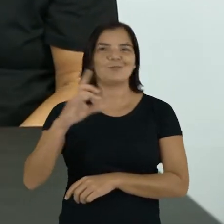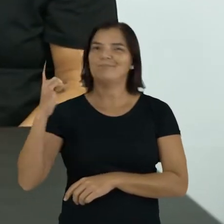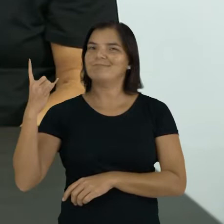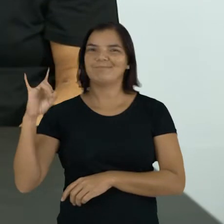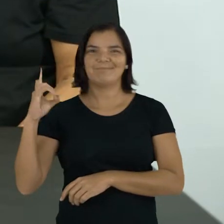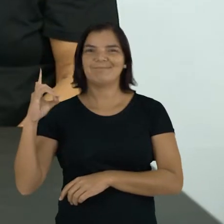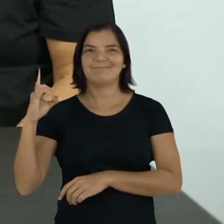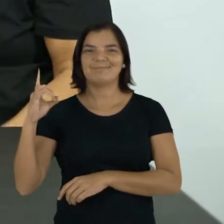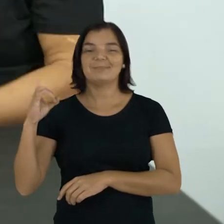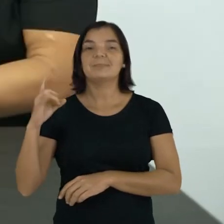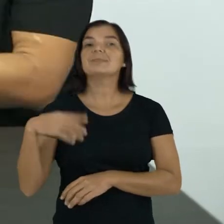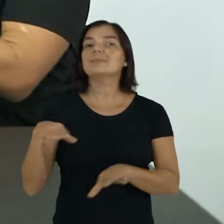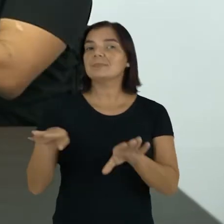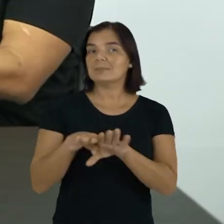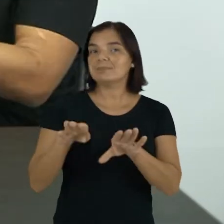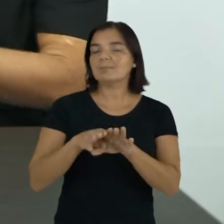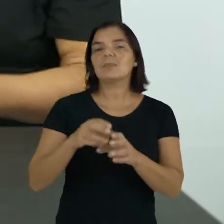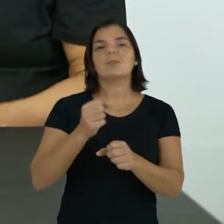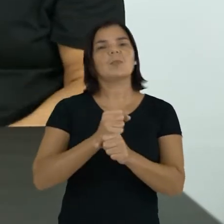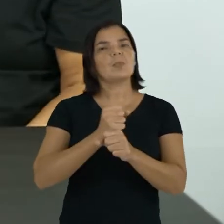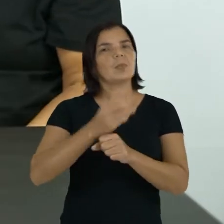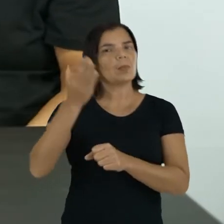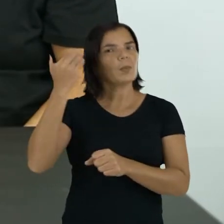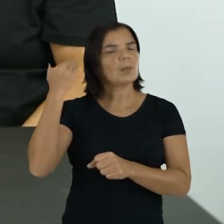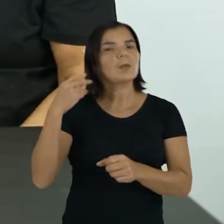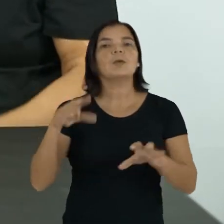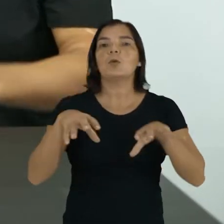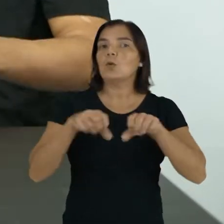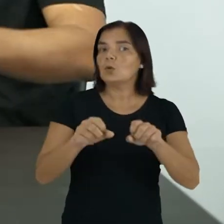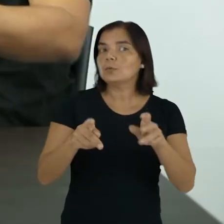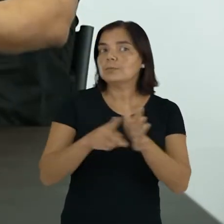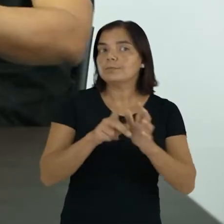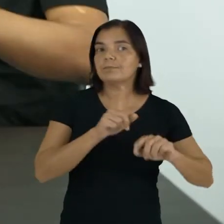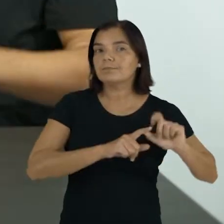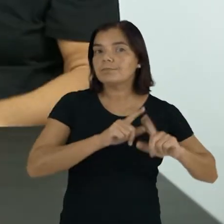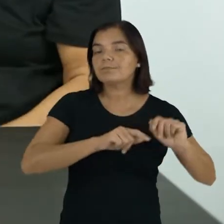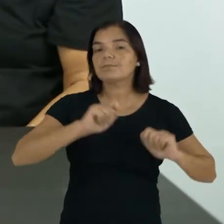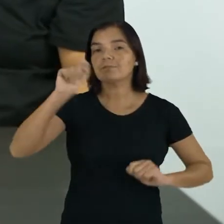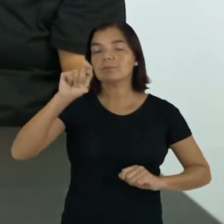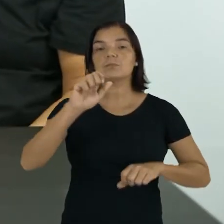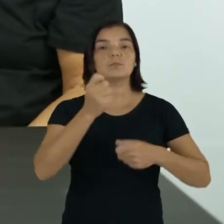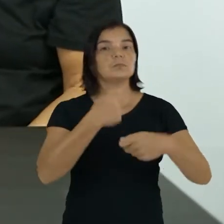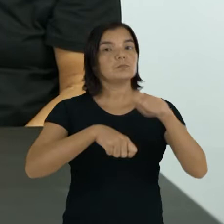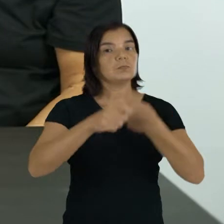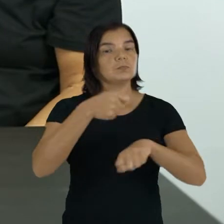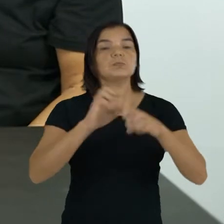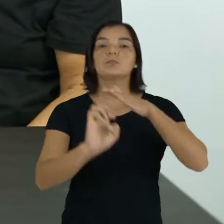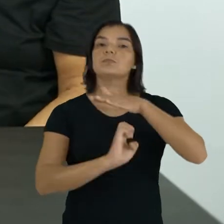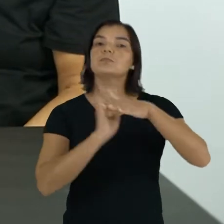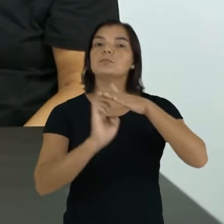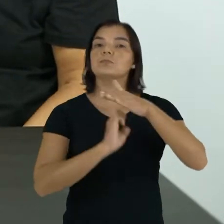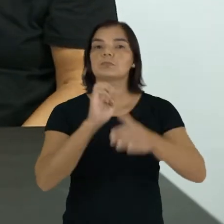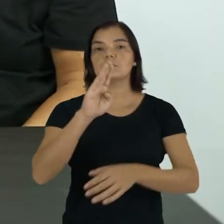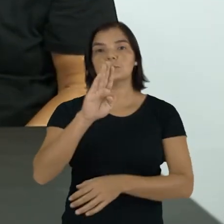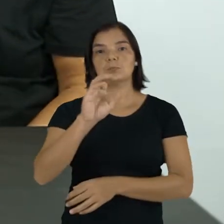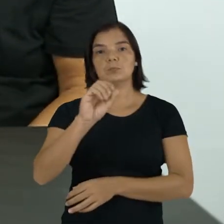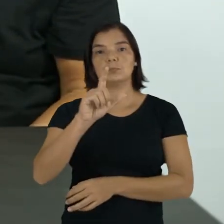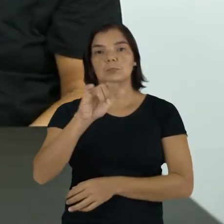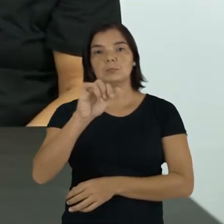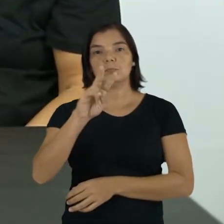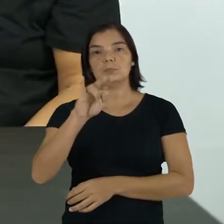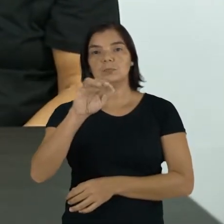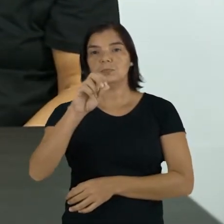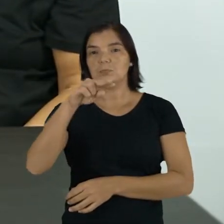bolivianos. Inclusive, nessa época, o território do Acre era administrado por uma empresa chamada Bolivian